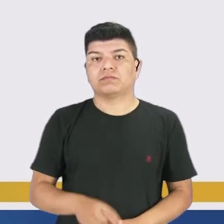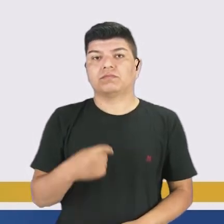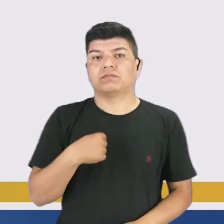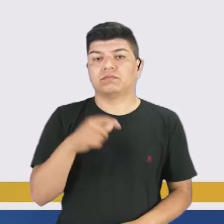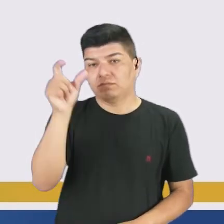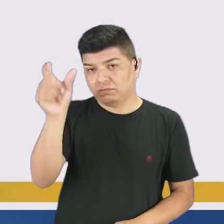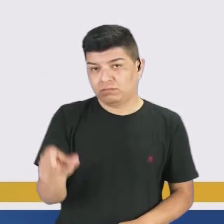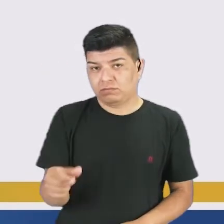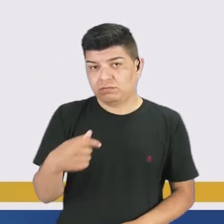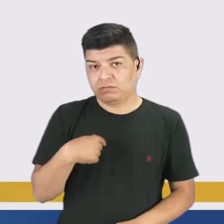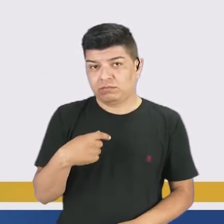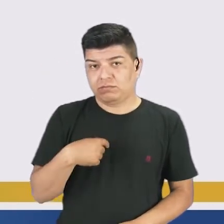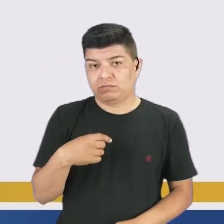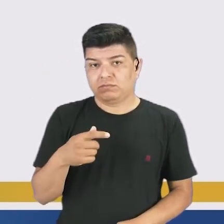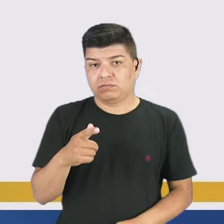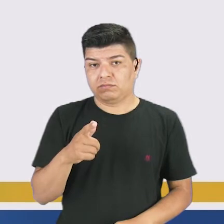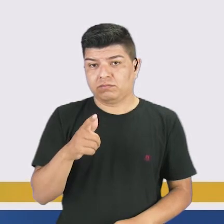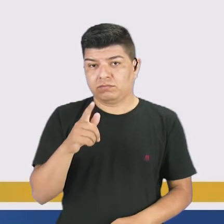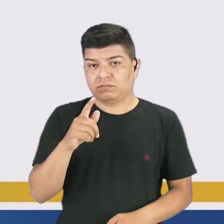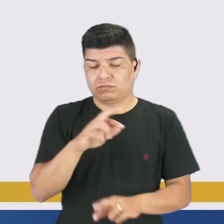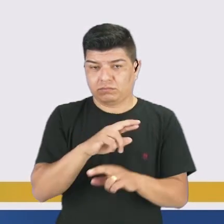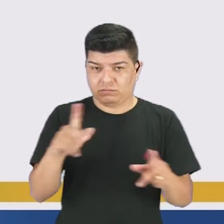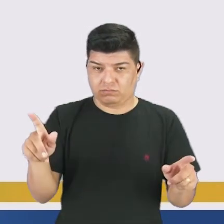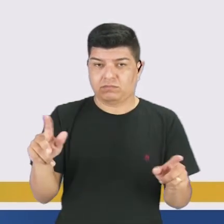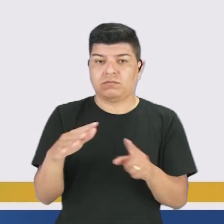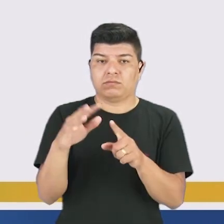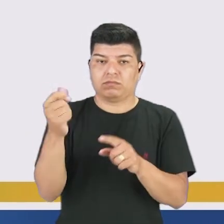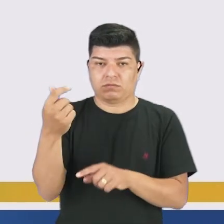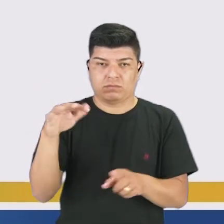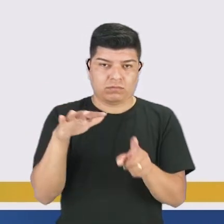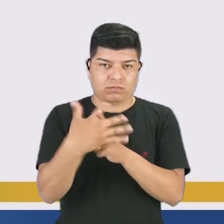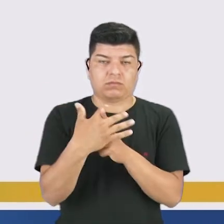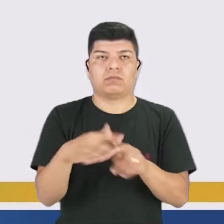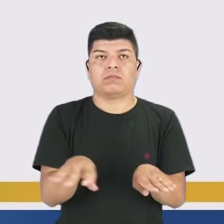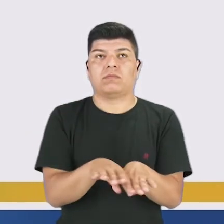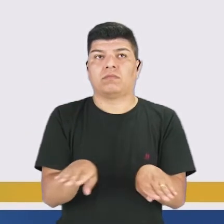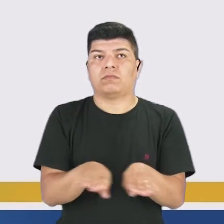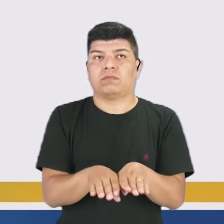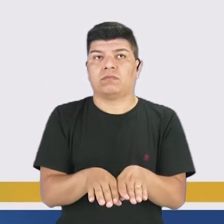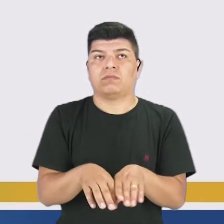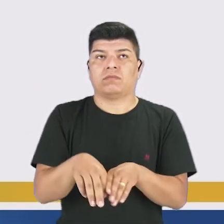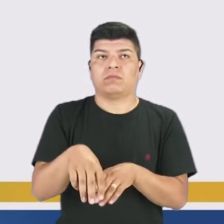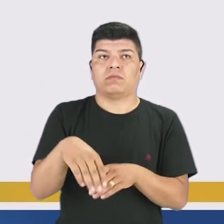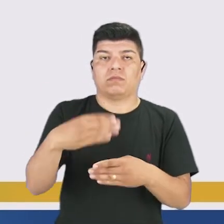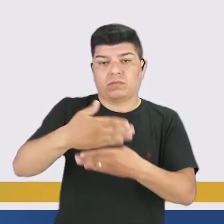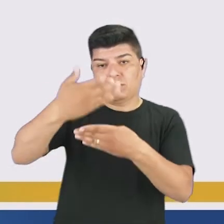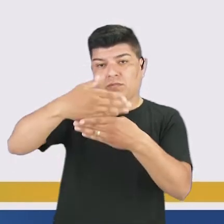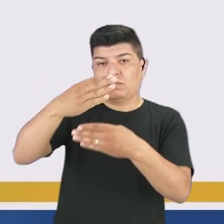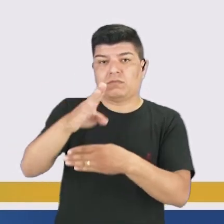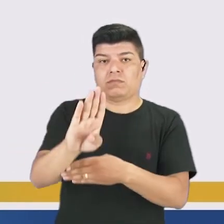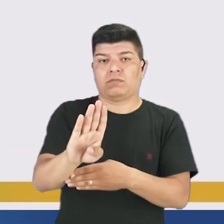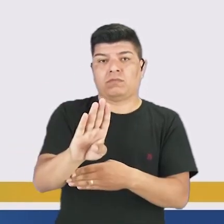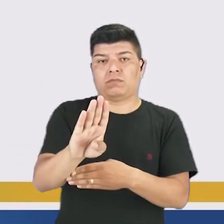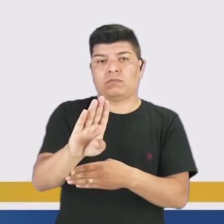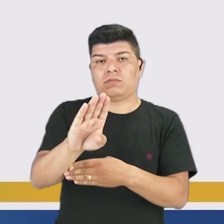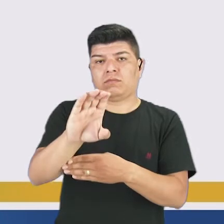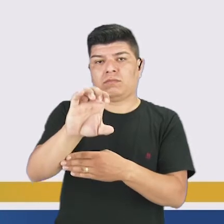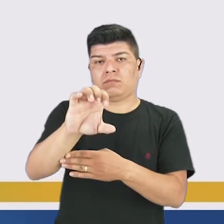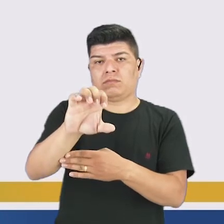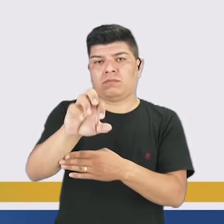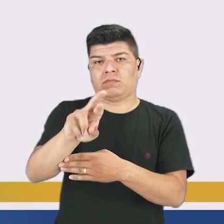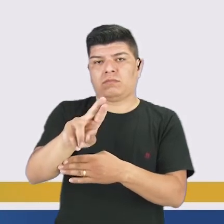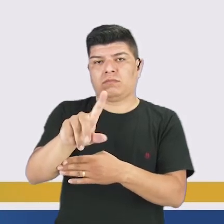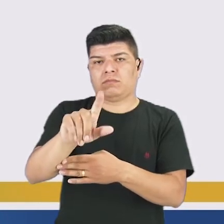perfis bastante genérico acerca de capitalismo e socialismo. E o Muro de Berlim foi o símbolo do fim da